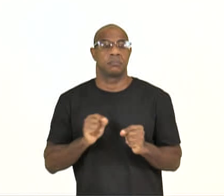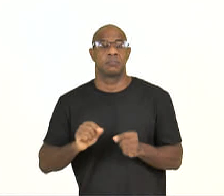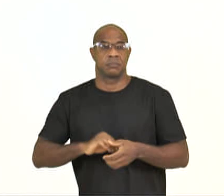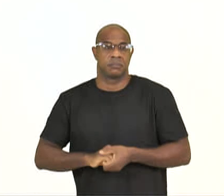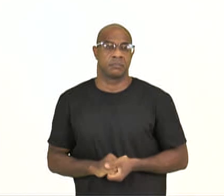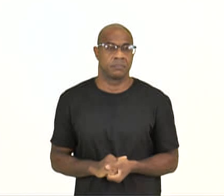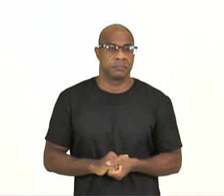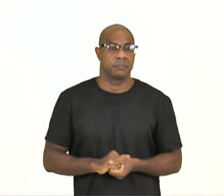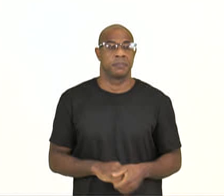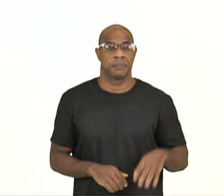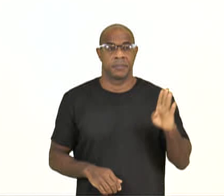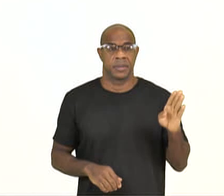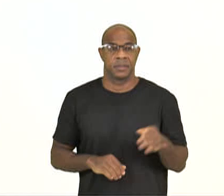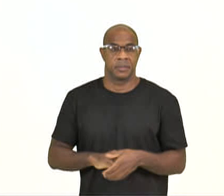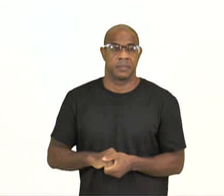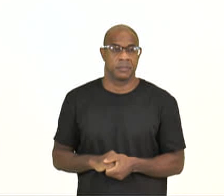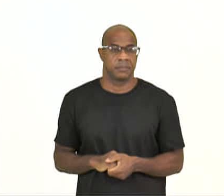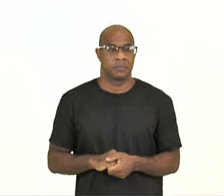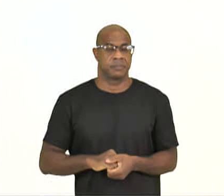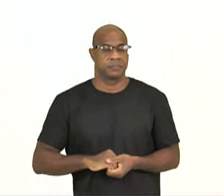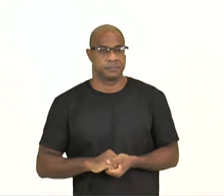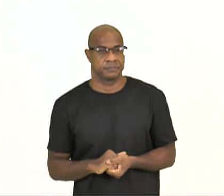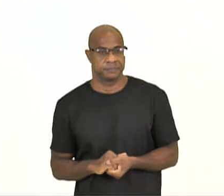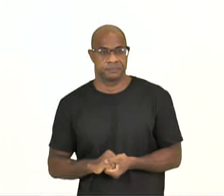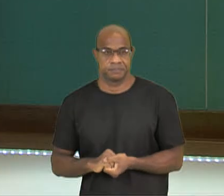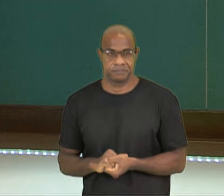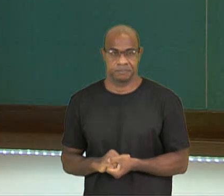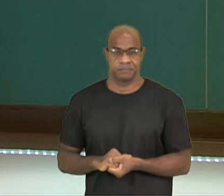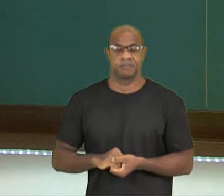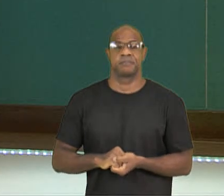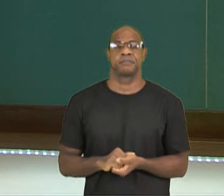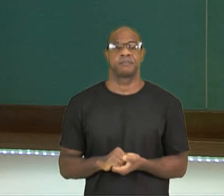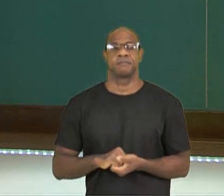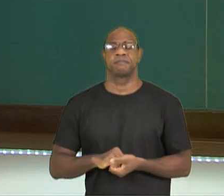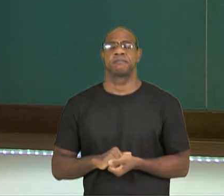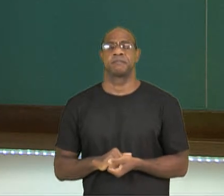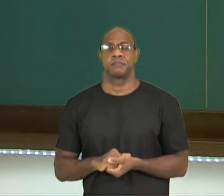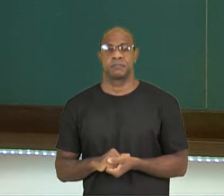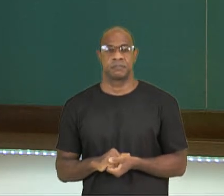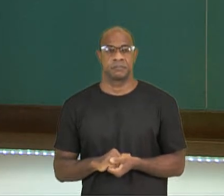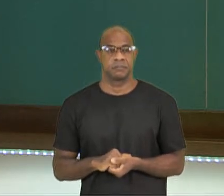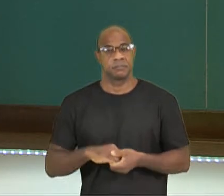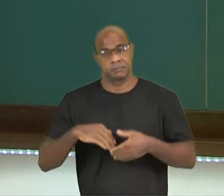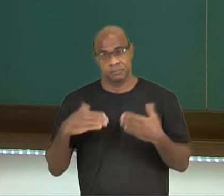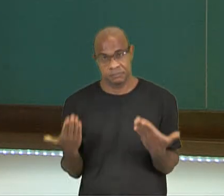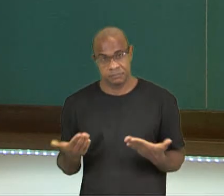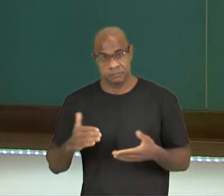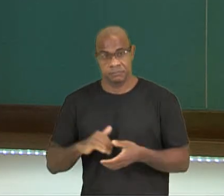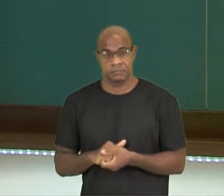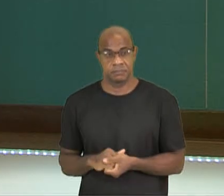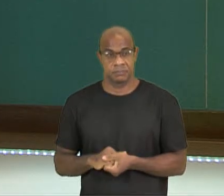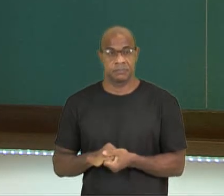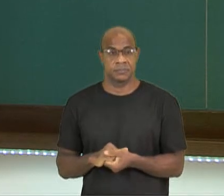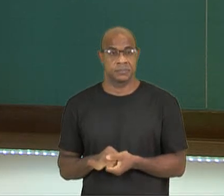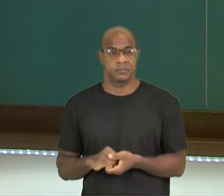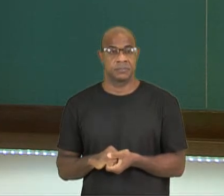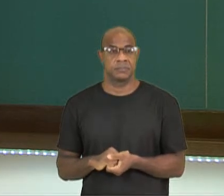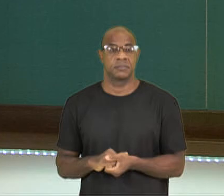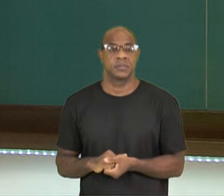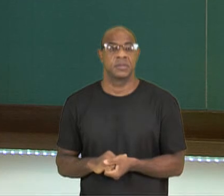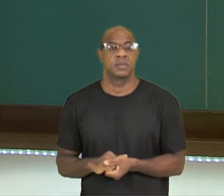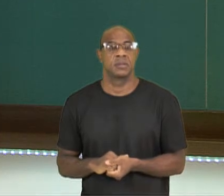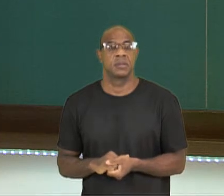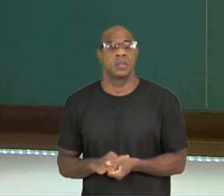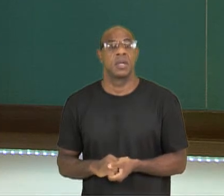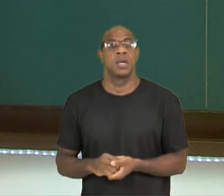O próprio Júlio II, que a gente vai falar aqui agora, dos mecenas, os grandes mecenas da igreja, Júlio II foi